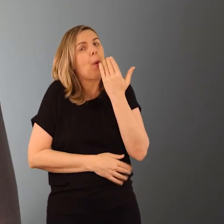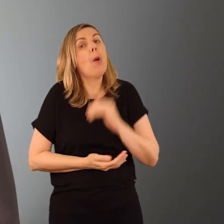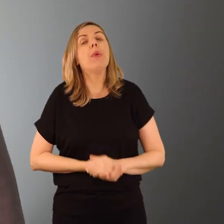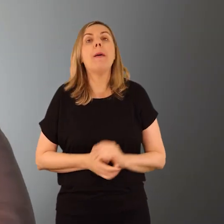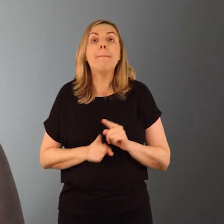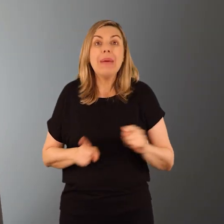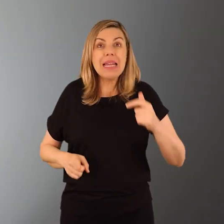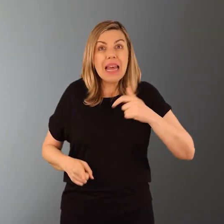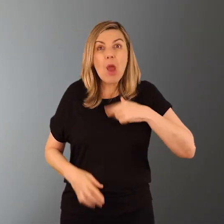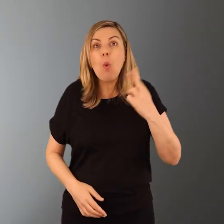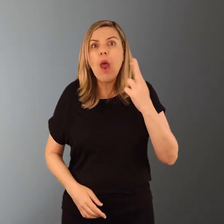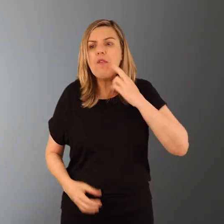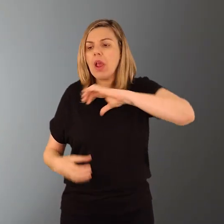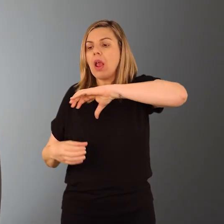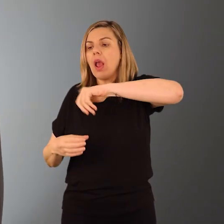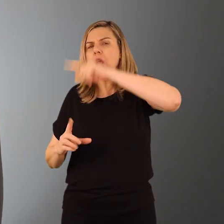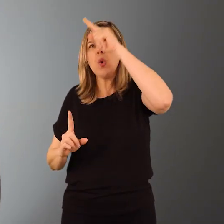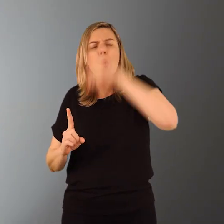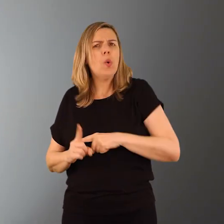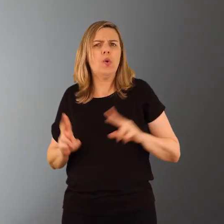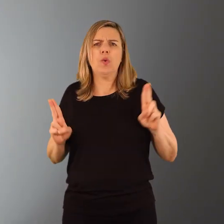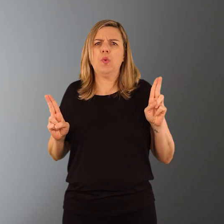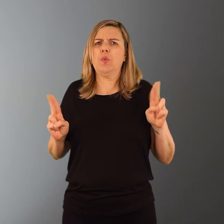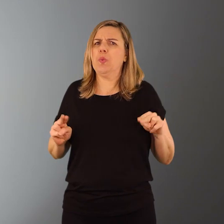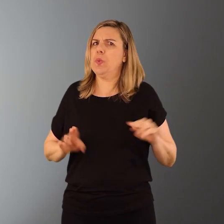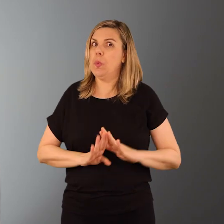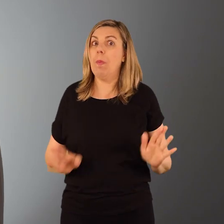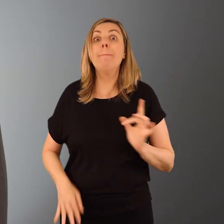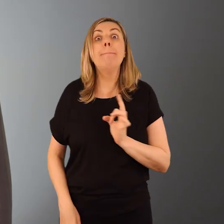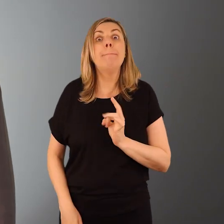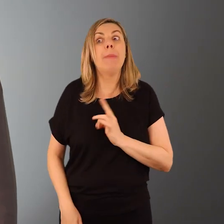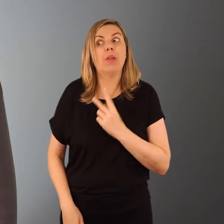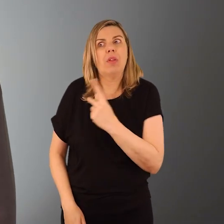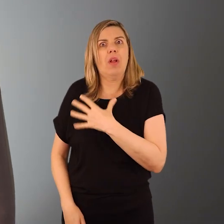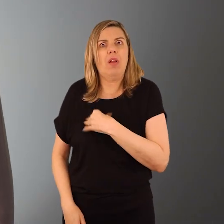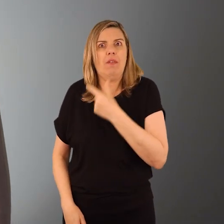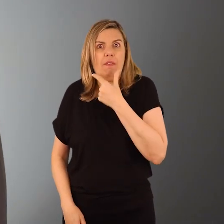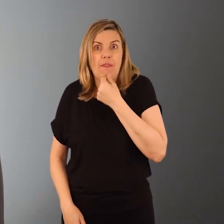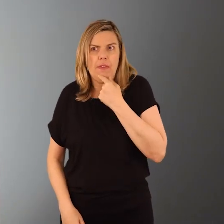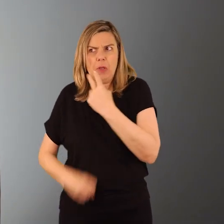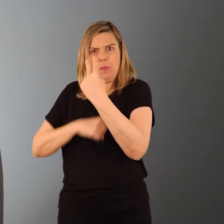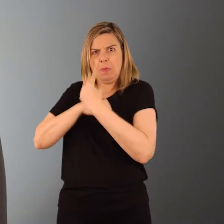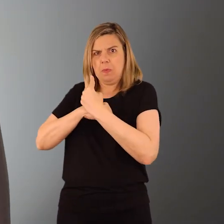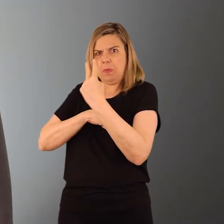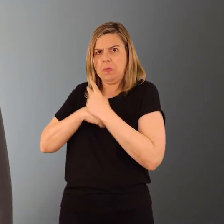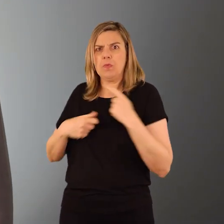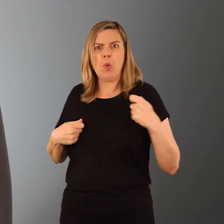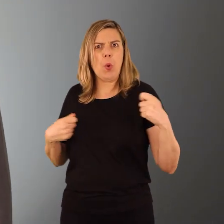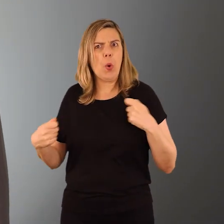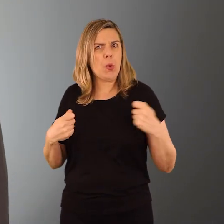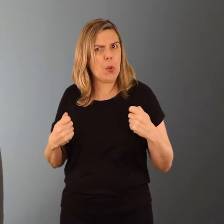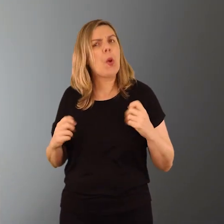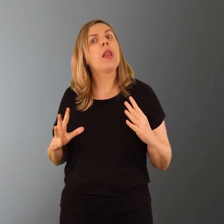que eu nunca abri nenhum refrigerante inteiro, nunca tomei, não. Porque eu tinha medo que o filho dela, ele ficava me controlando,